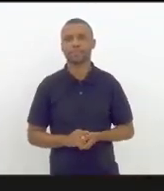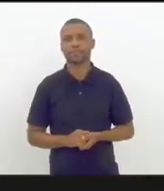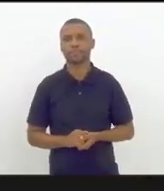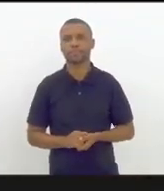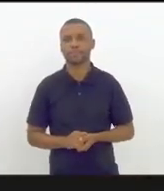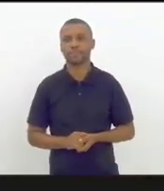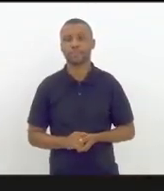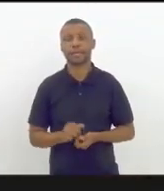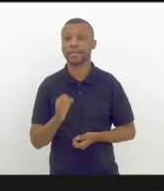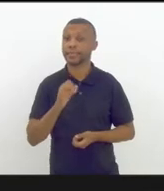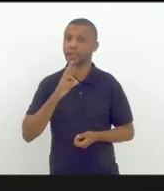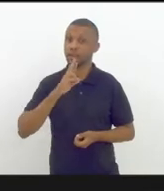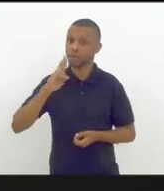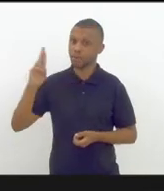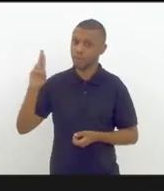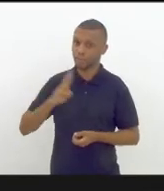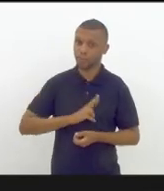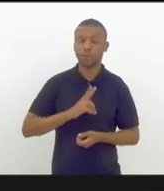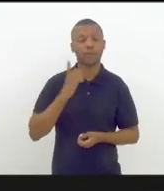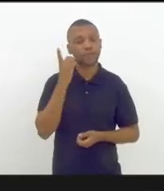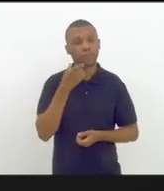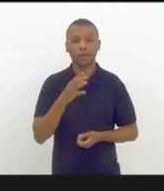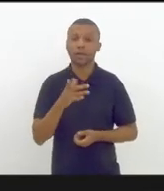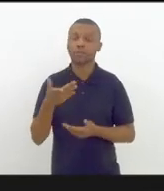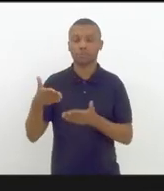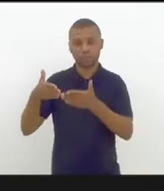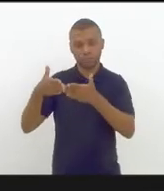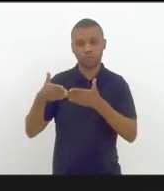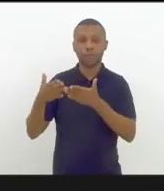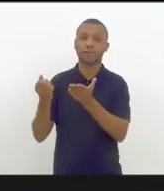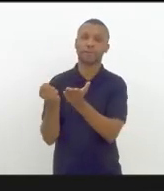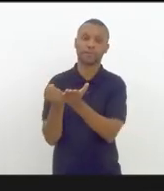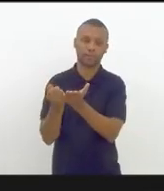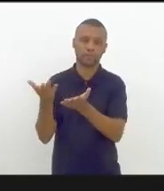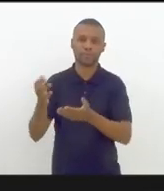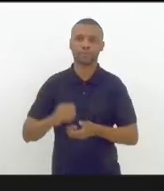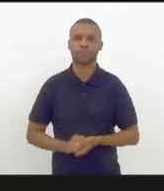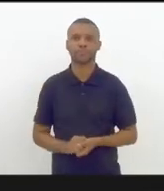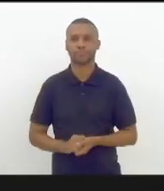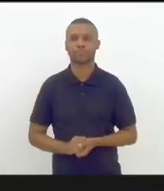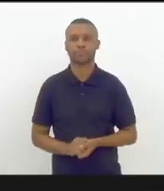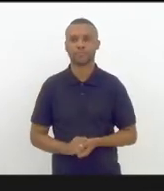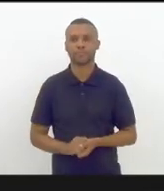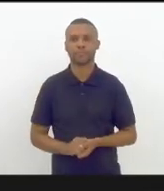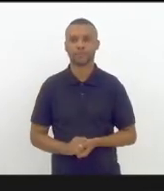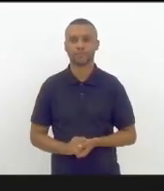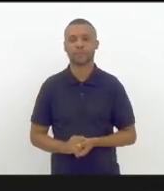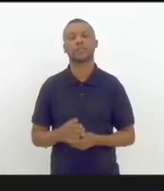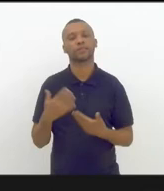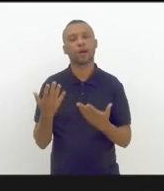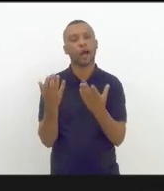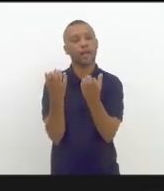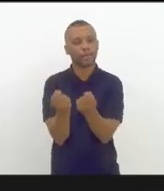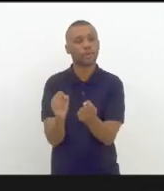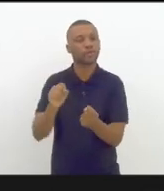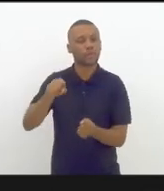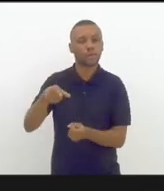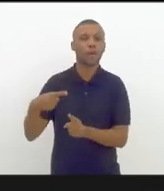Samuel responder lá. Deputado Samuel Malafaia, por favor. Pois não, deputada. Eu aceito sim,